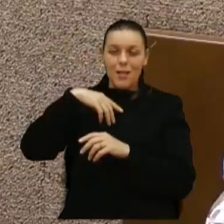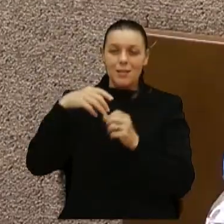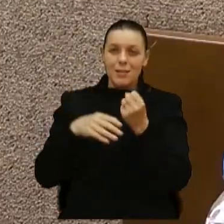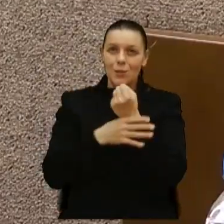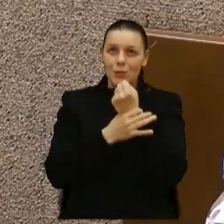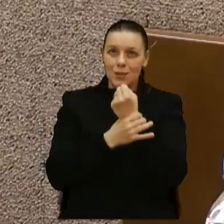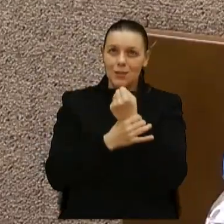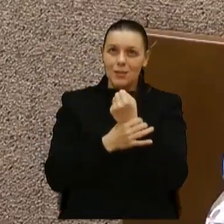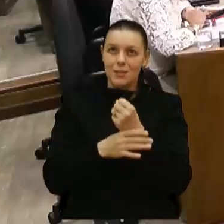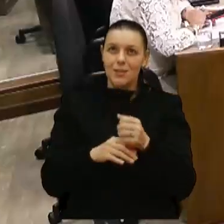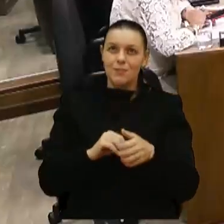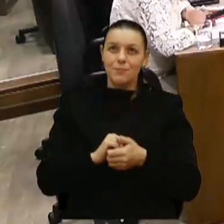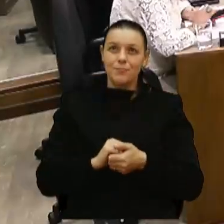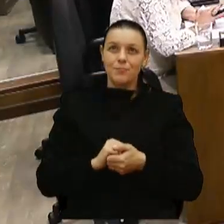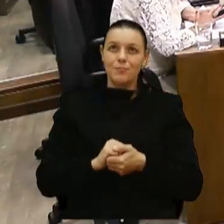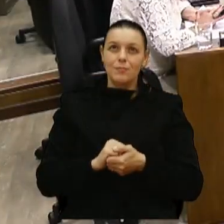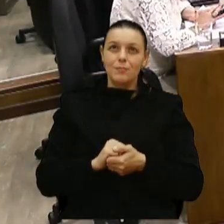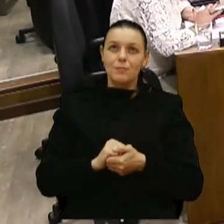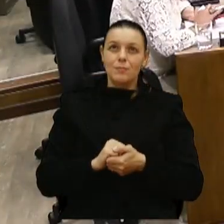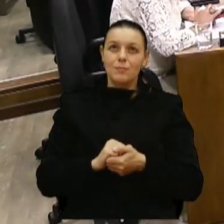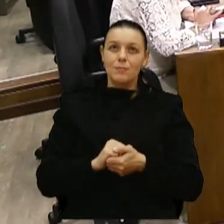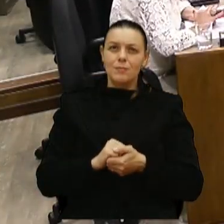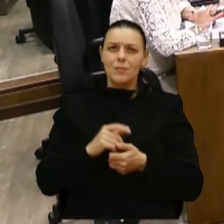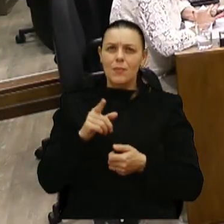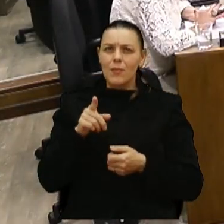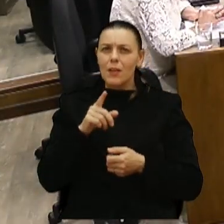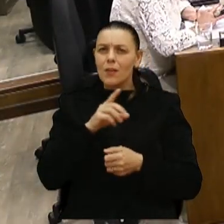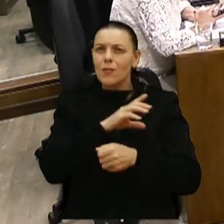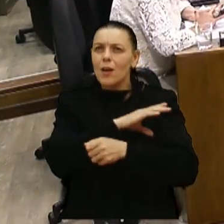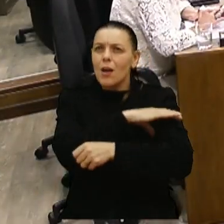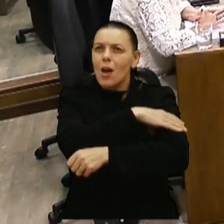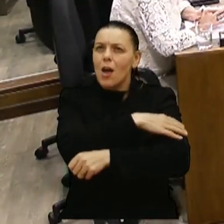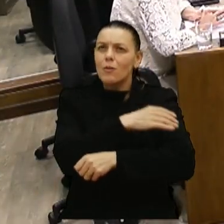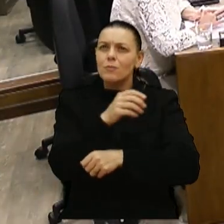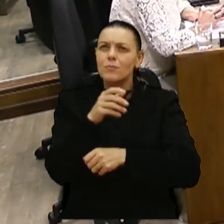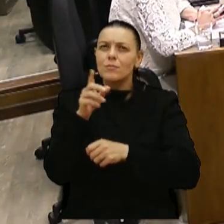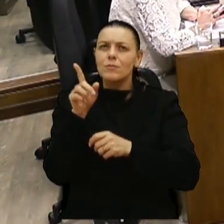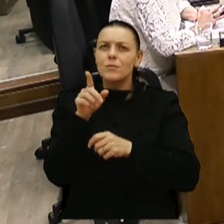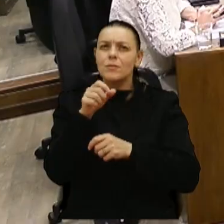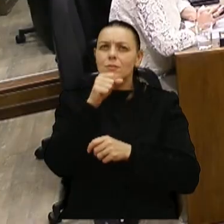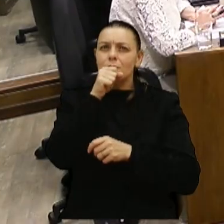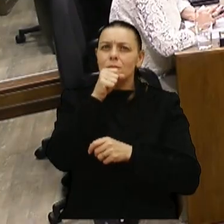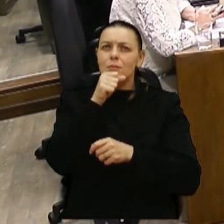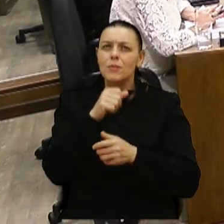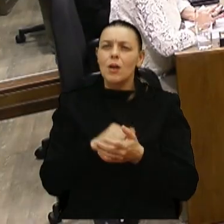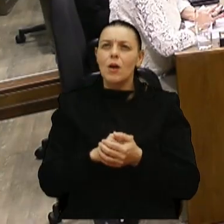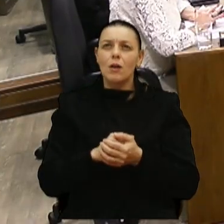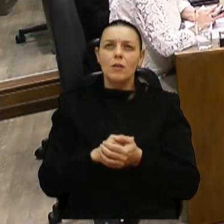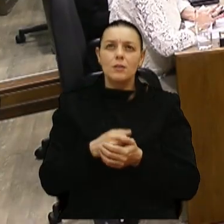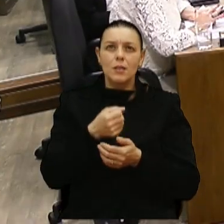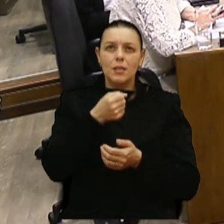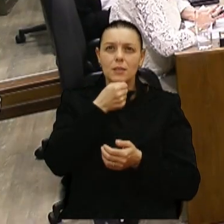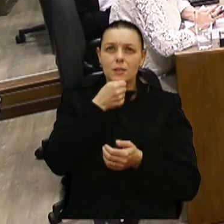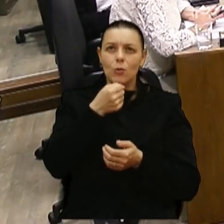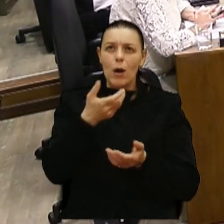Só um minutinho, segurando o tempo. Vereador Ramon, por favor, só tire o áudio, por favor.